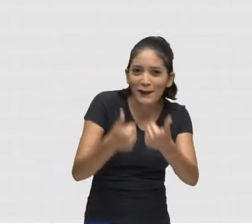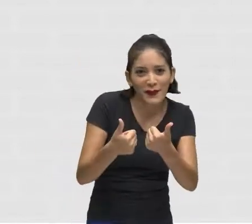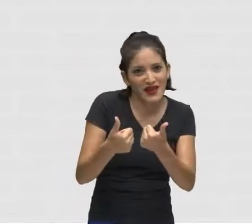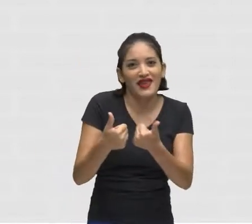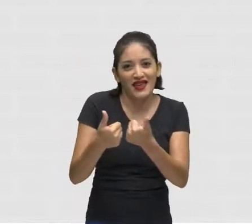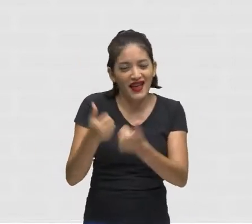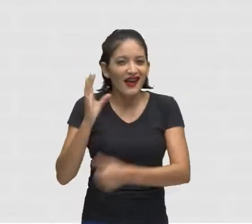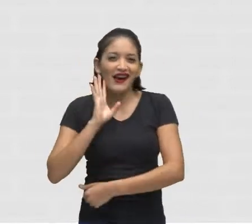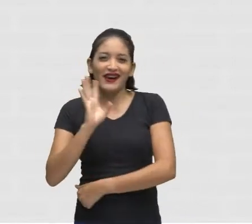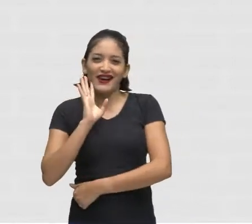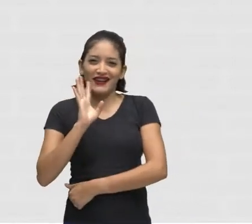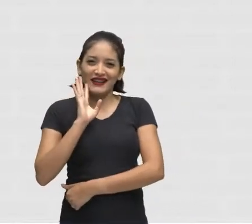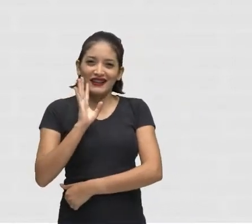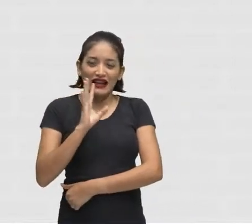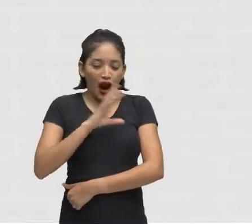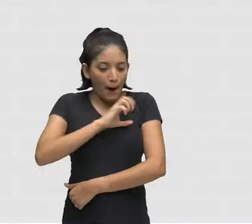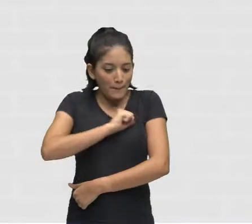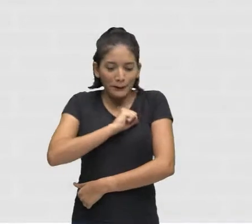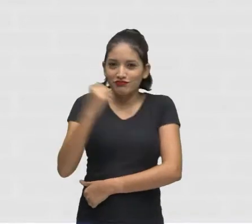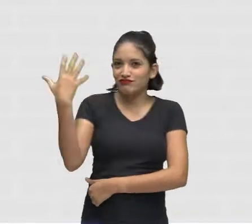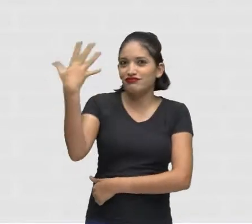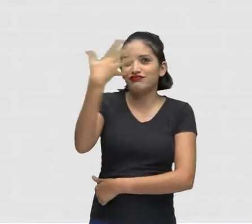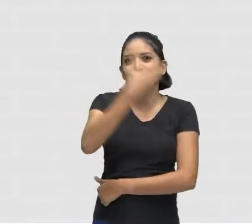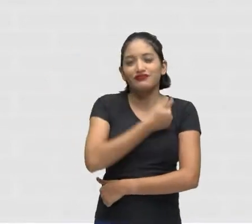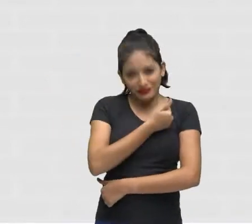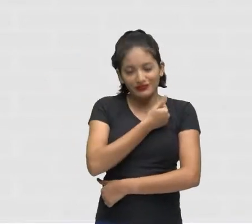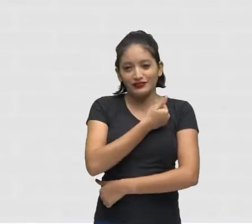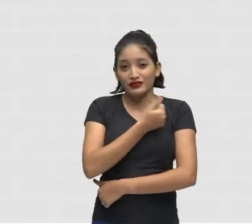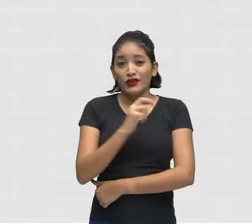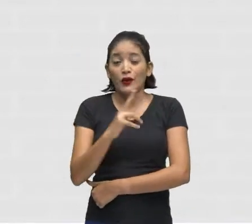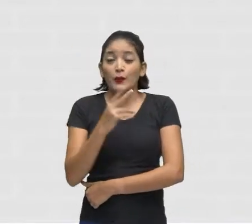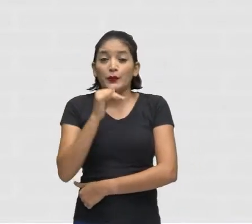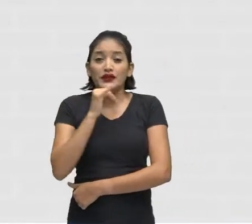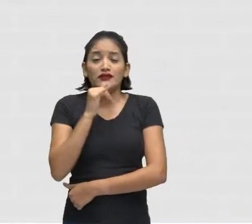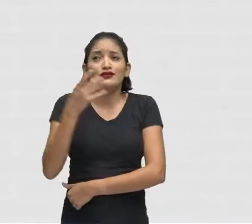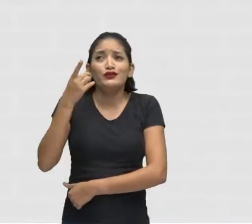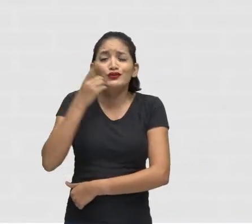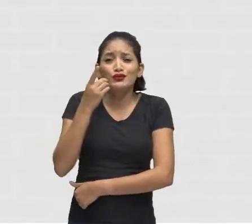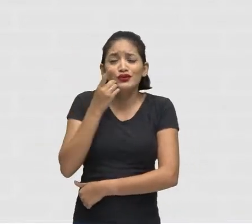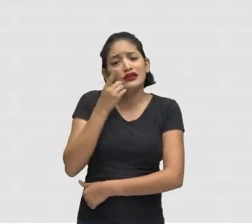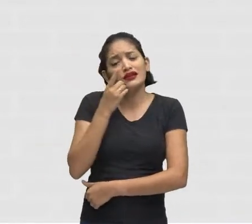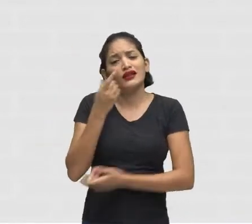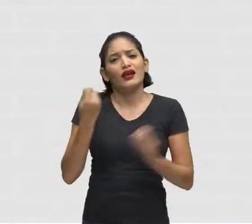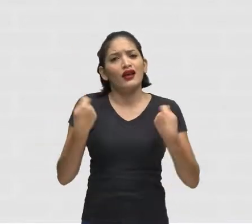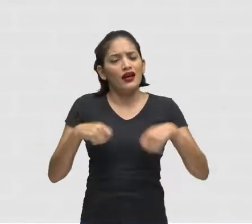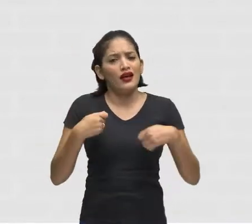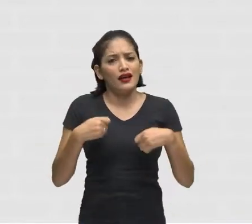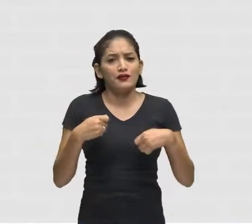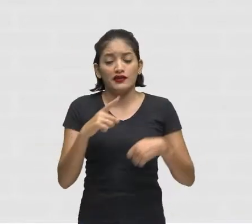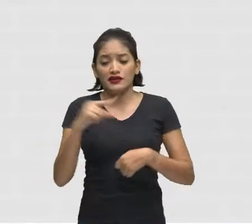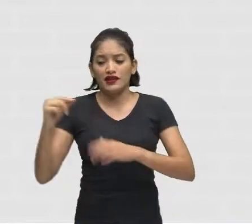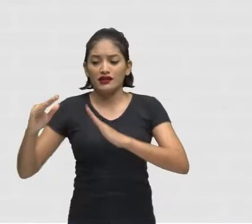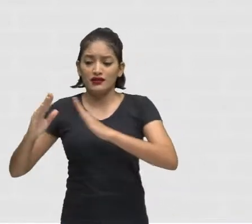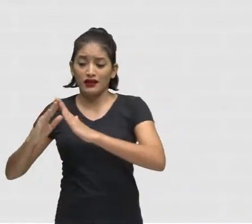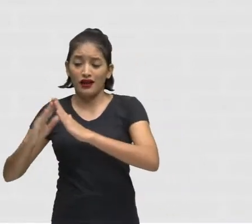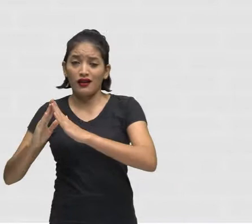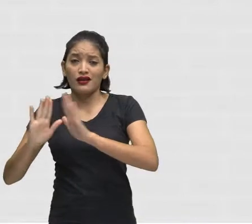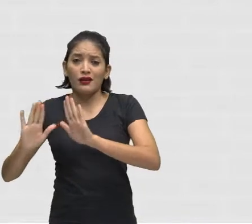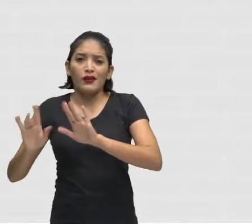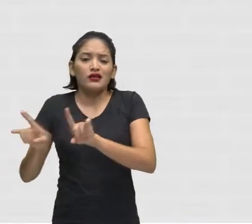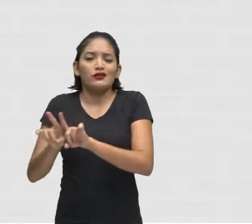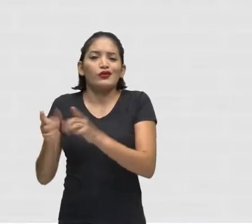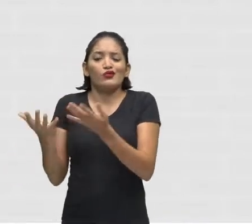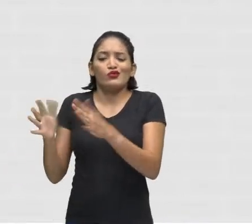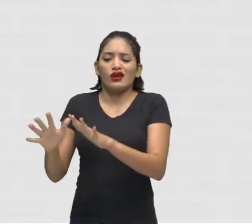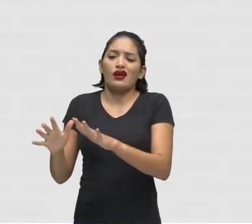tudo bacana, o amor é lindo, ou está naquele dia que a gente precisa sair de casa, mas também não quer,